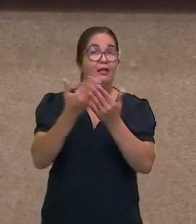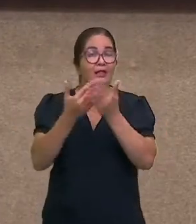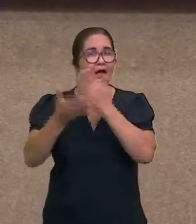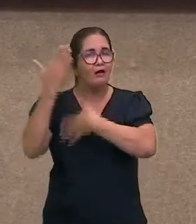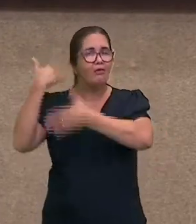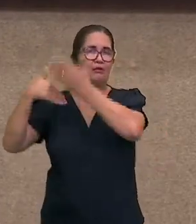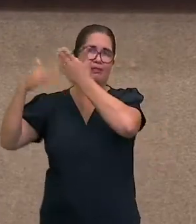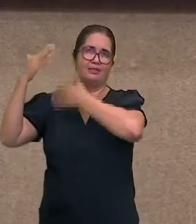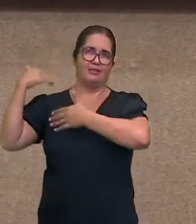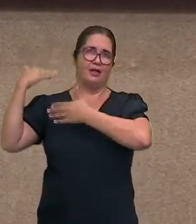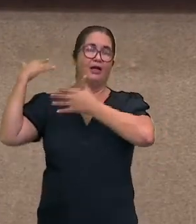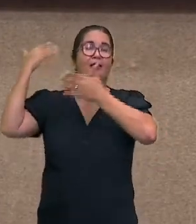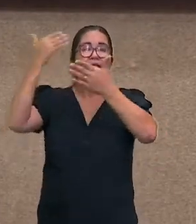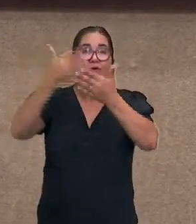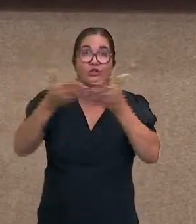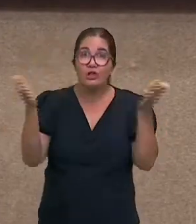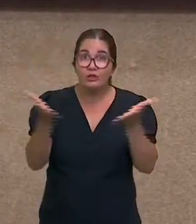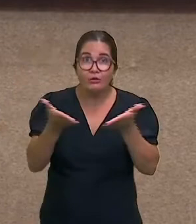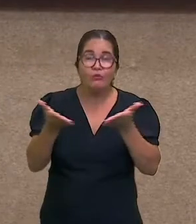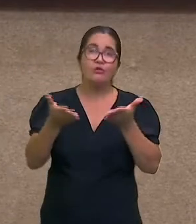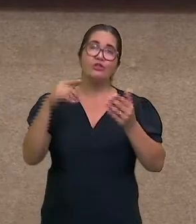foi citados alguns.